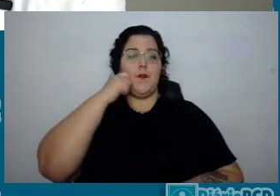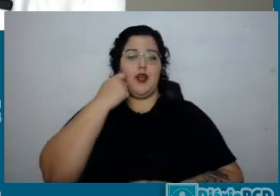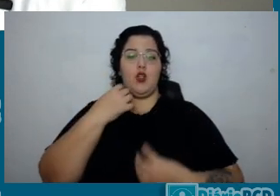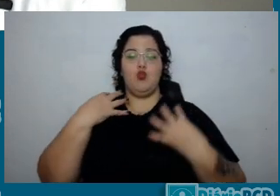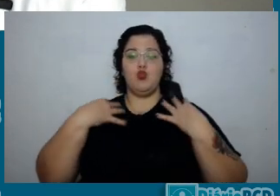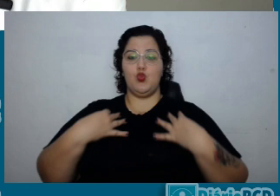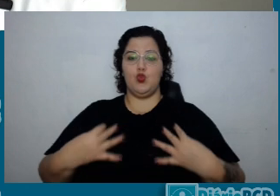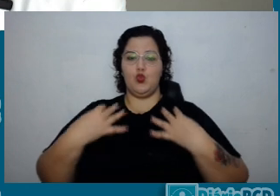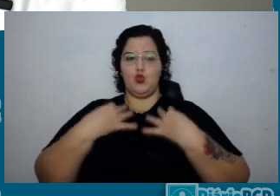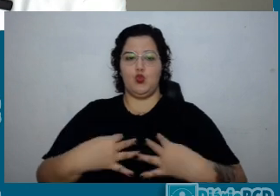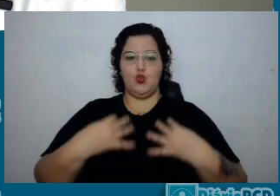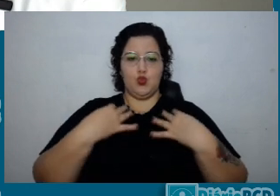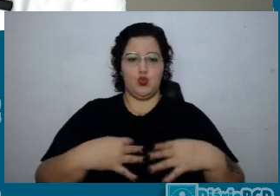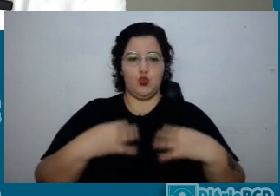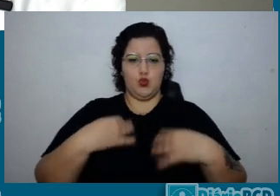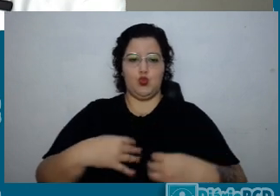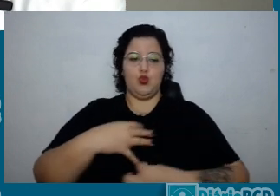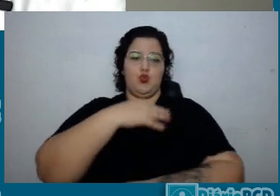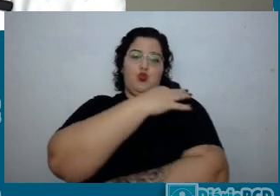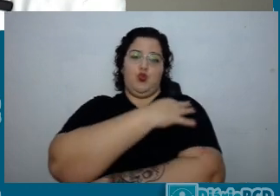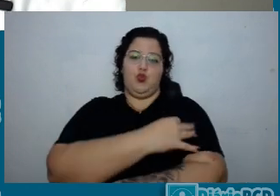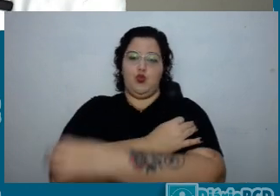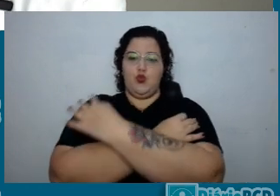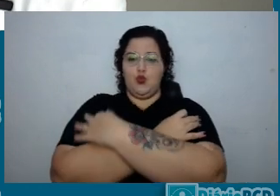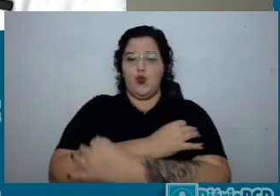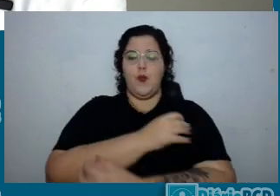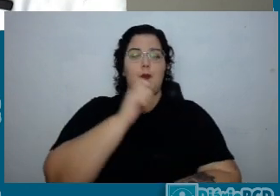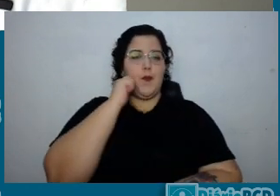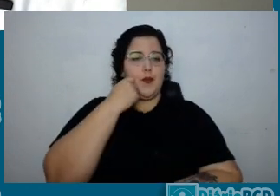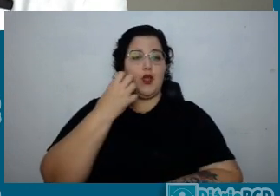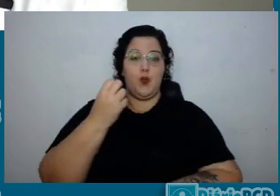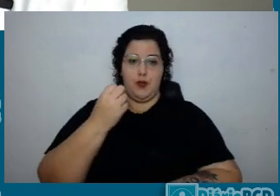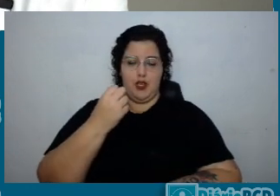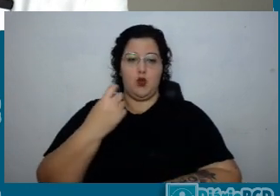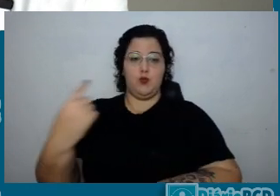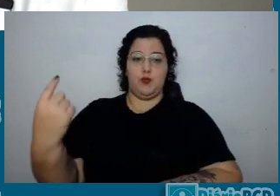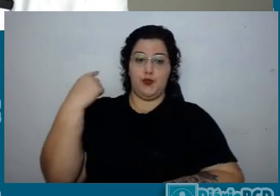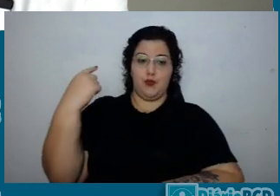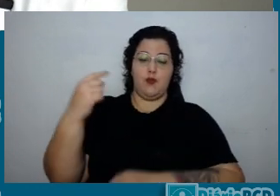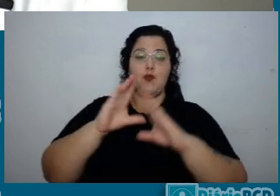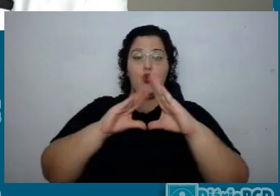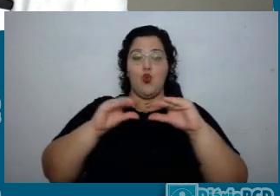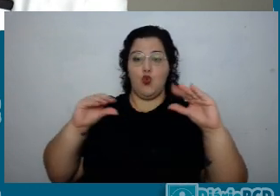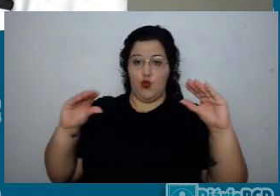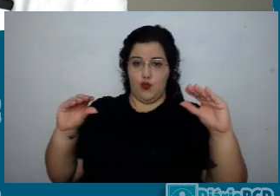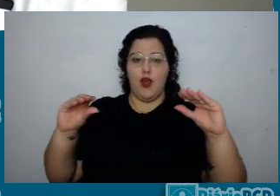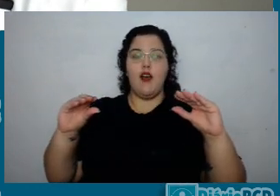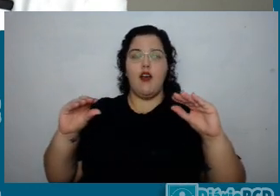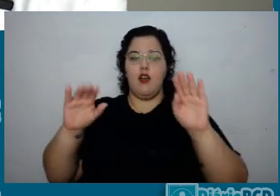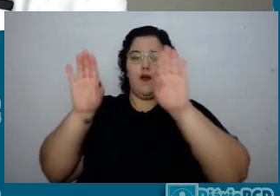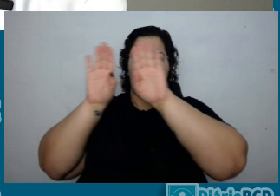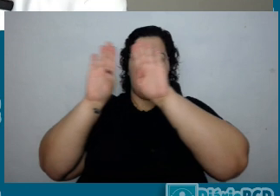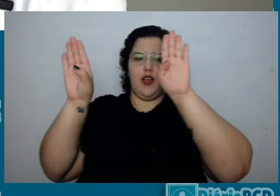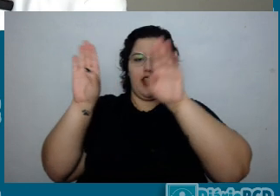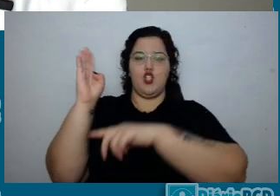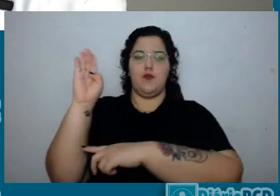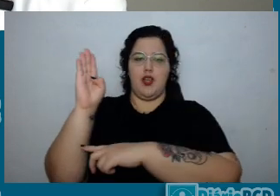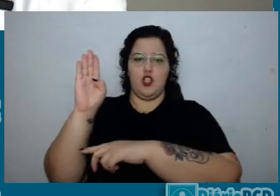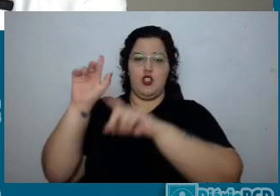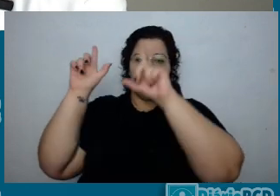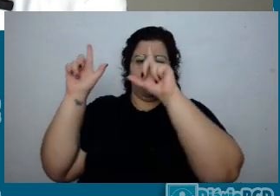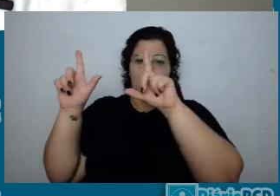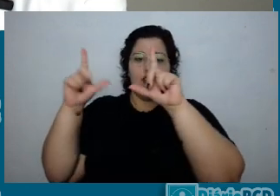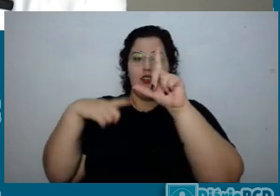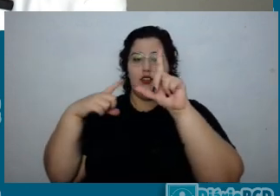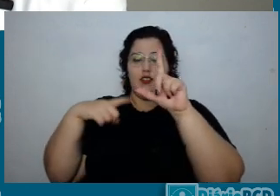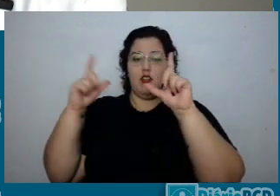com listras cinzas e no braço preto com listras brancas. Atrás de mim há um sofá, uma parede bege, e